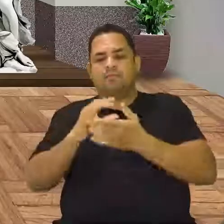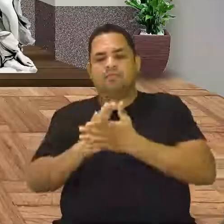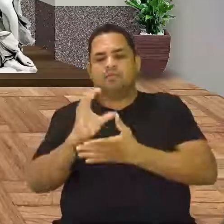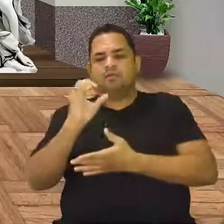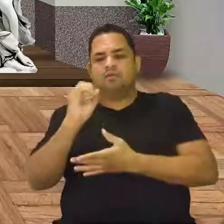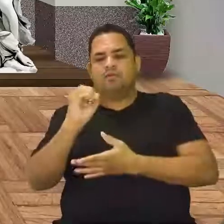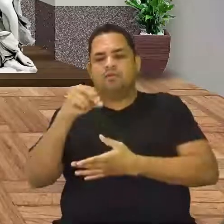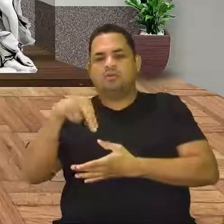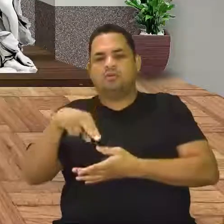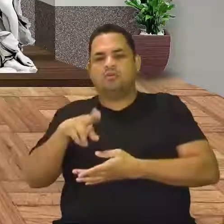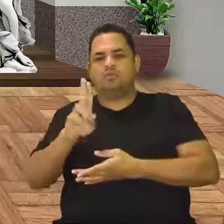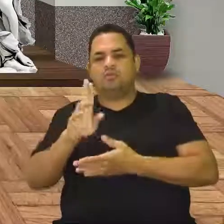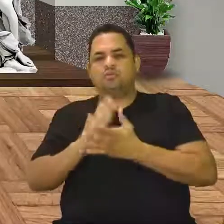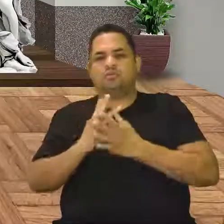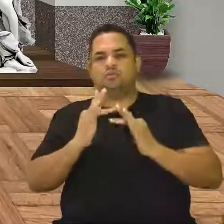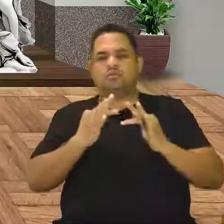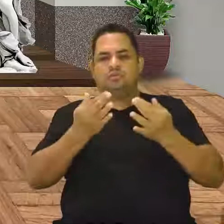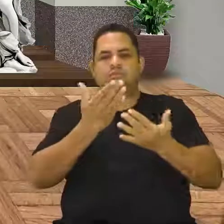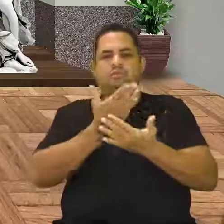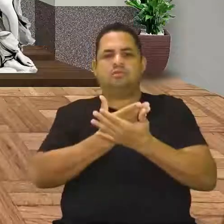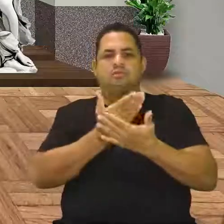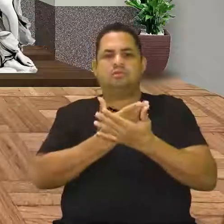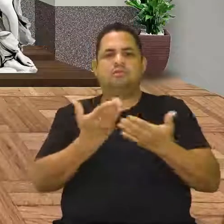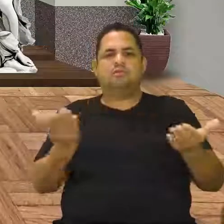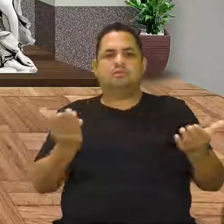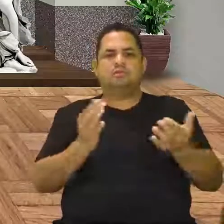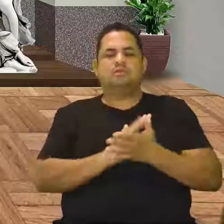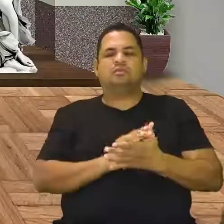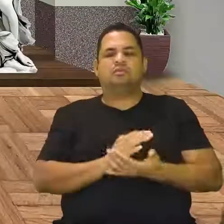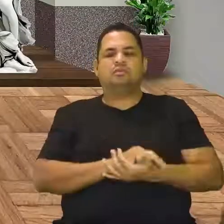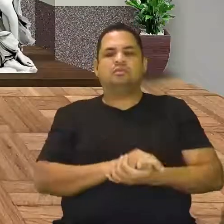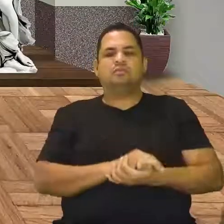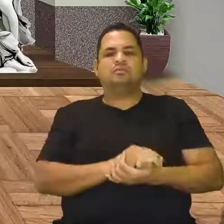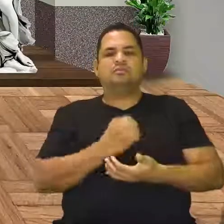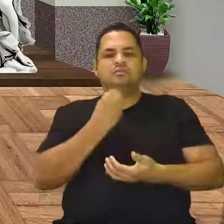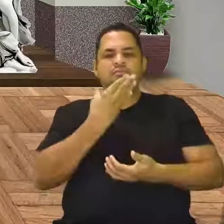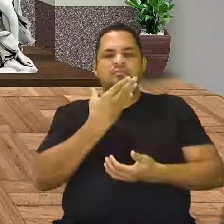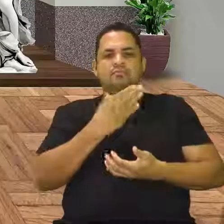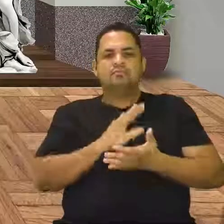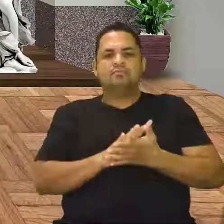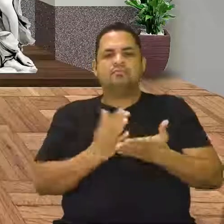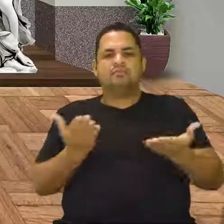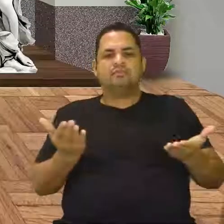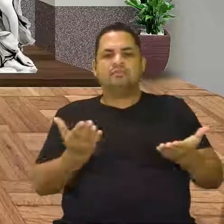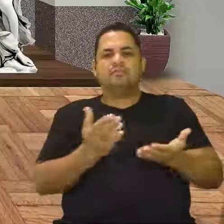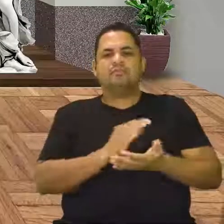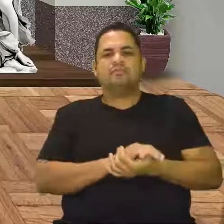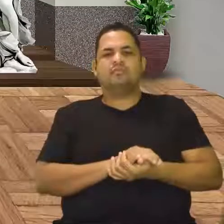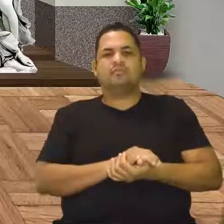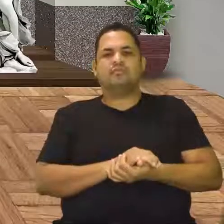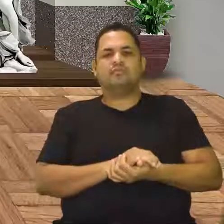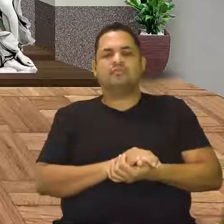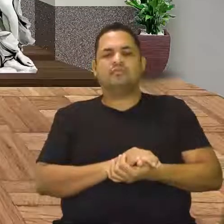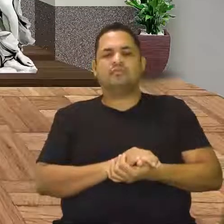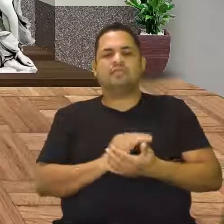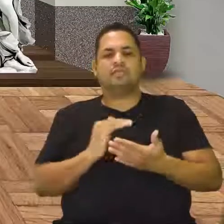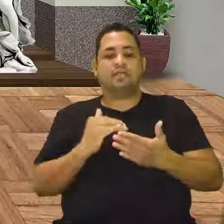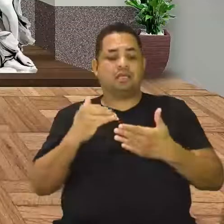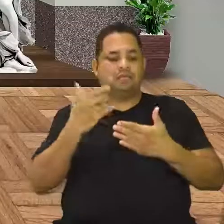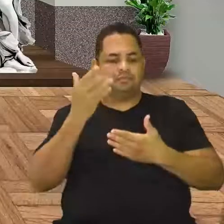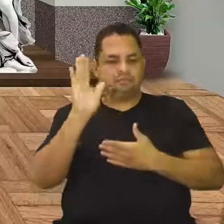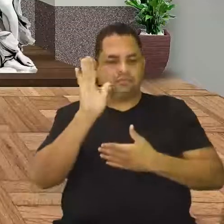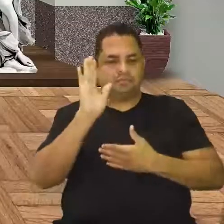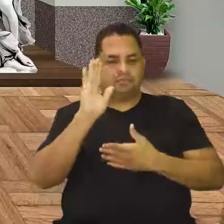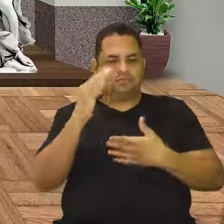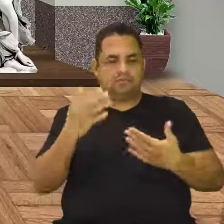também chegamos ao final na sala infelizmente Tá bom eu fico por aqui e até a